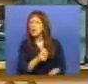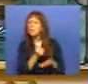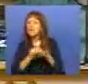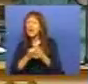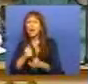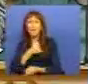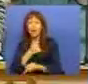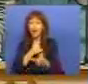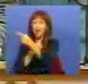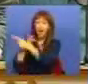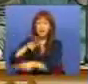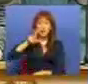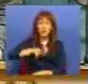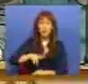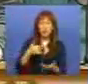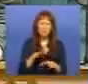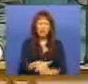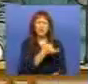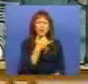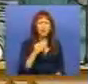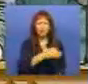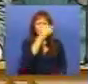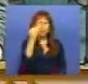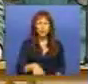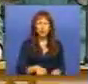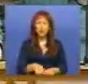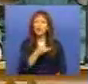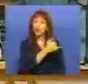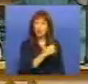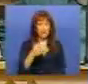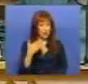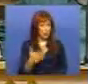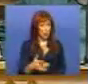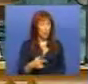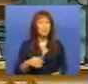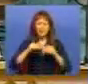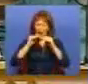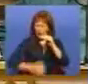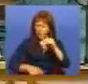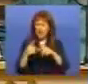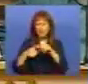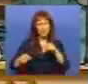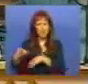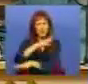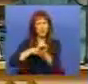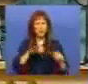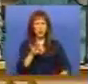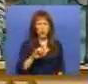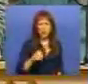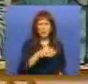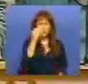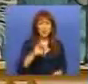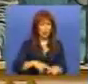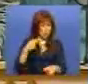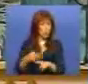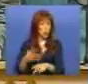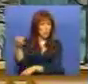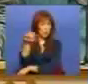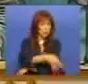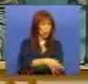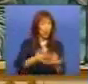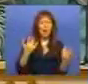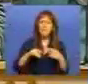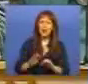mercado de habitação em Portugal. Era cerca de 20% em 2001, muito abaixo da média europeia, que é de 40%, é o dobro.